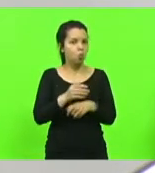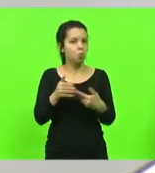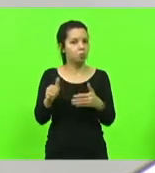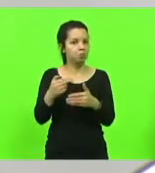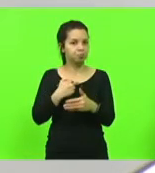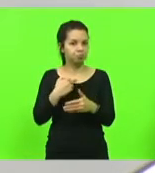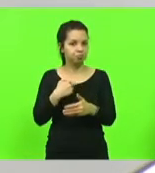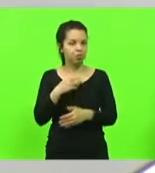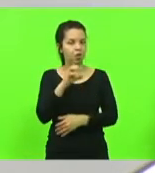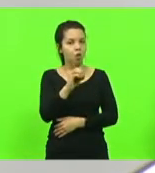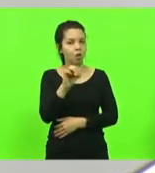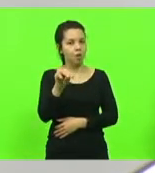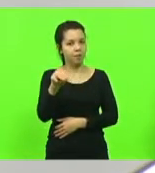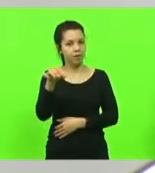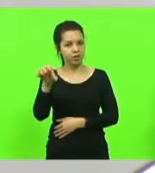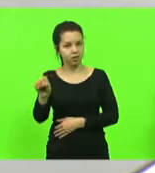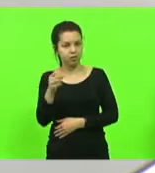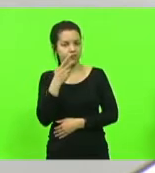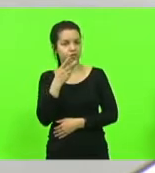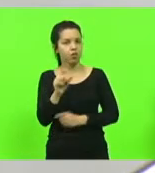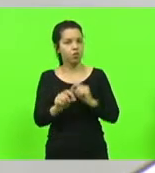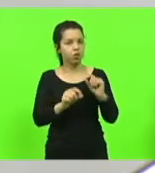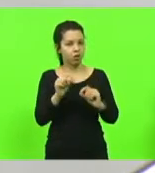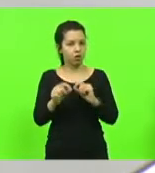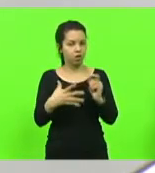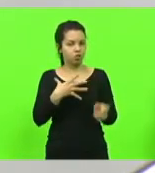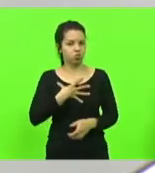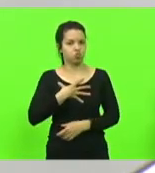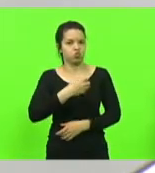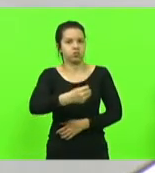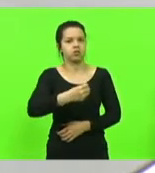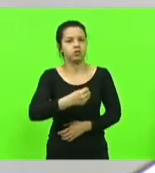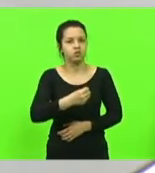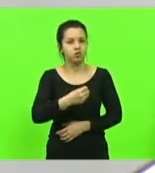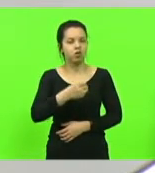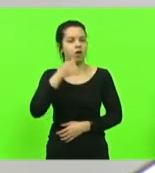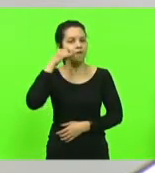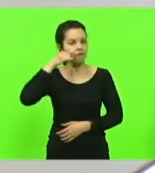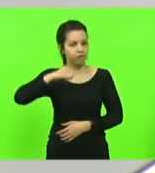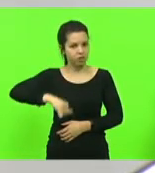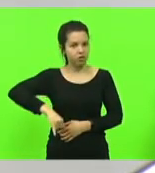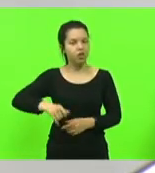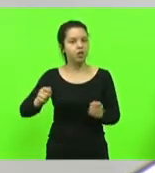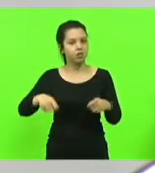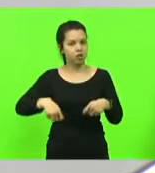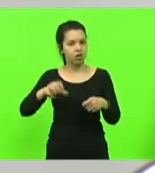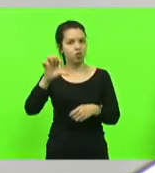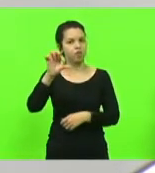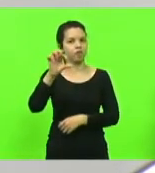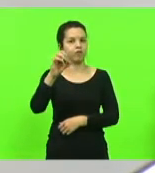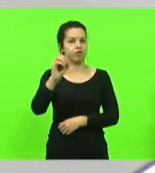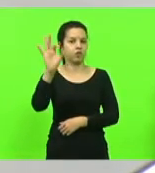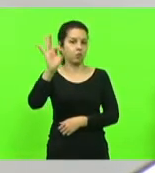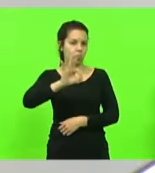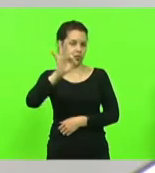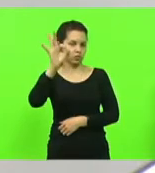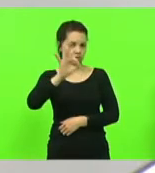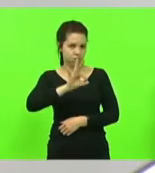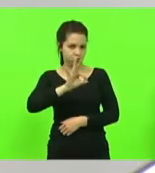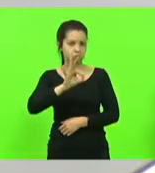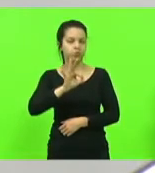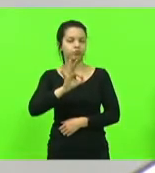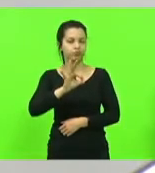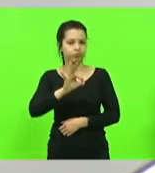da Saúde afirma que o suicídio tem prevenção em 90% dos casos.